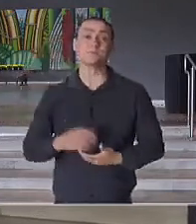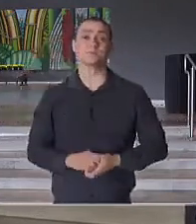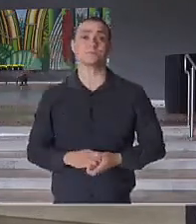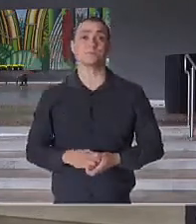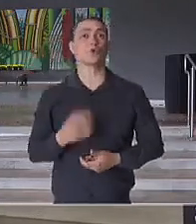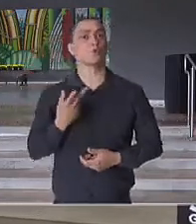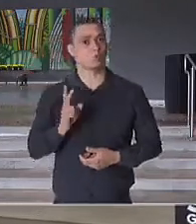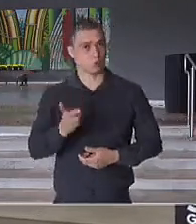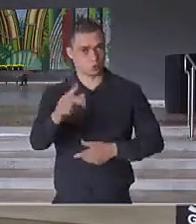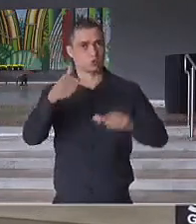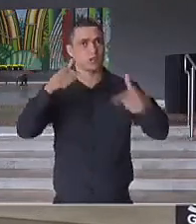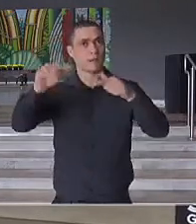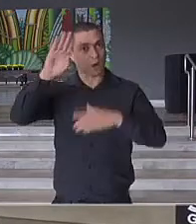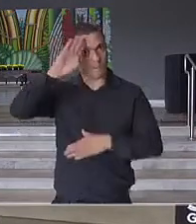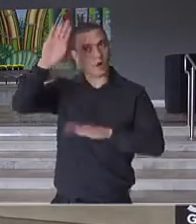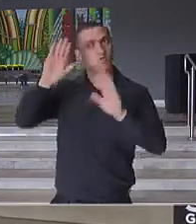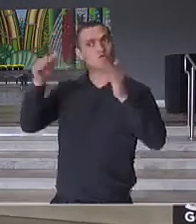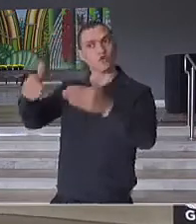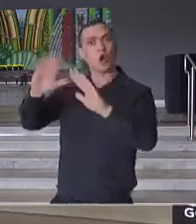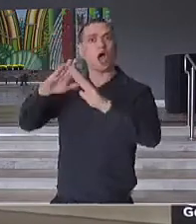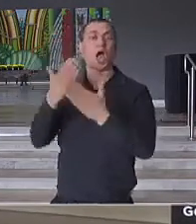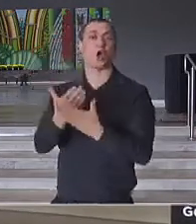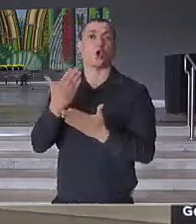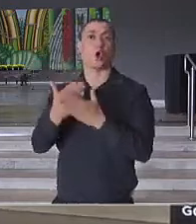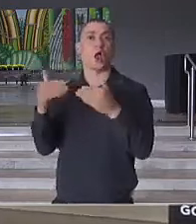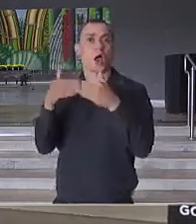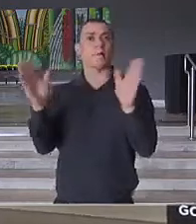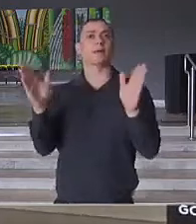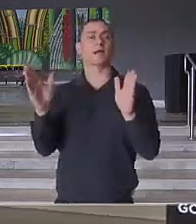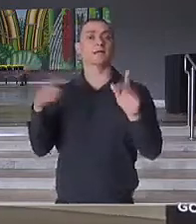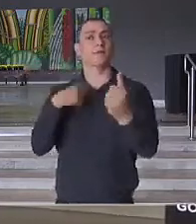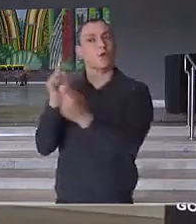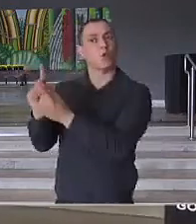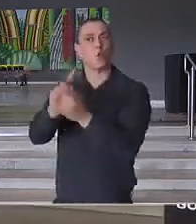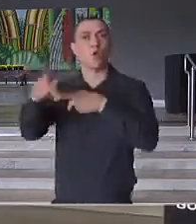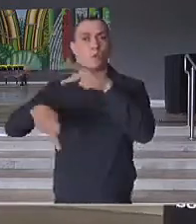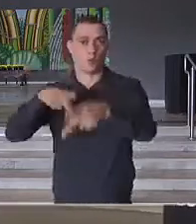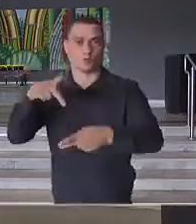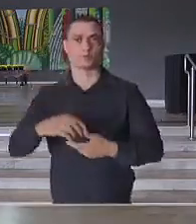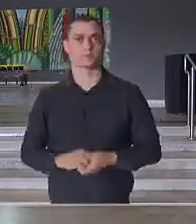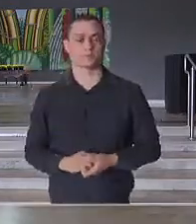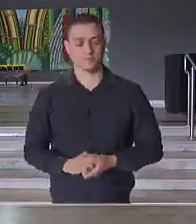continuemos trabalhando e priorizando as nossas escolas abertas e o atendimento à nossa população.